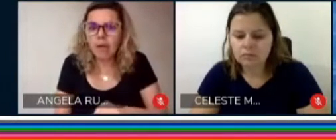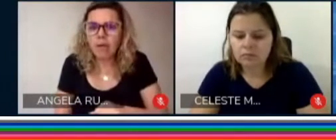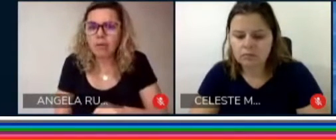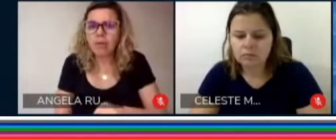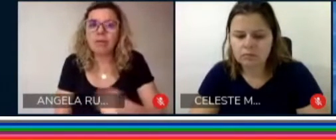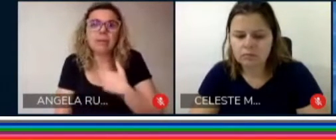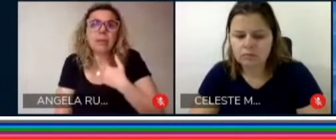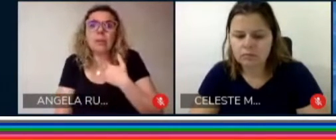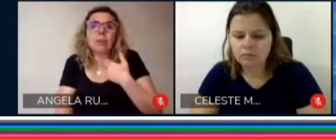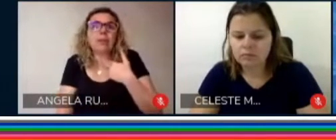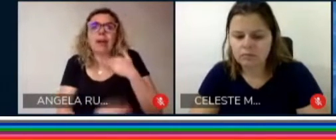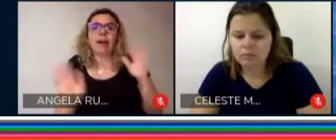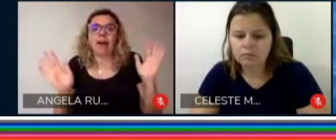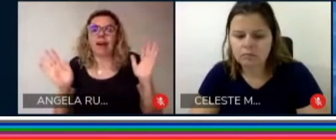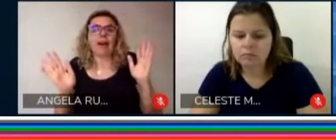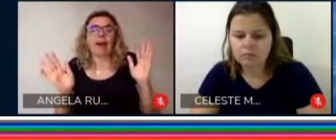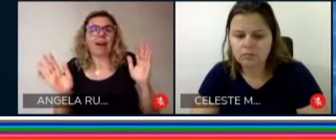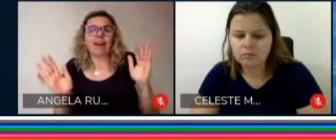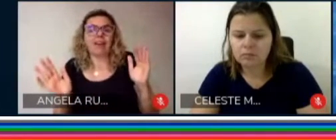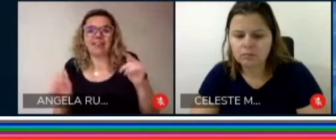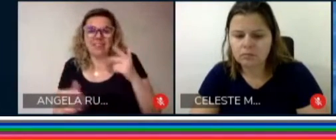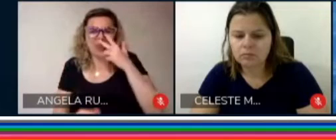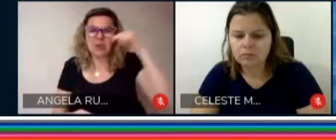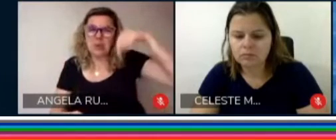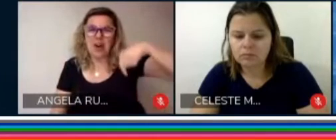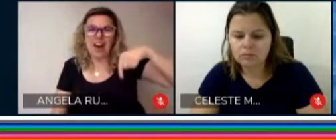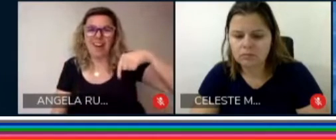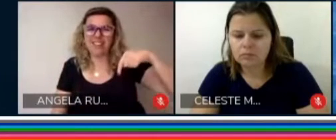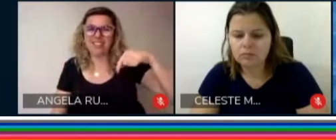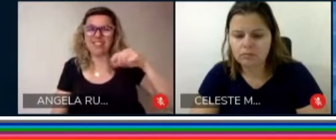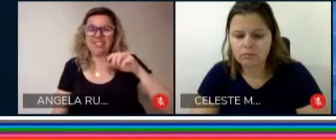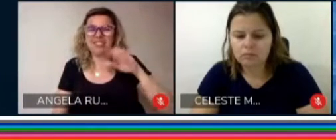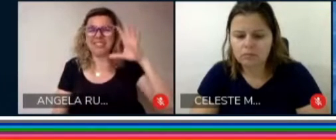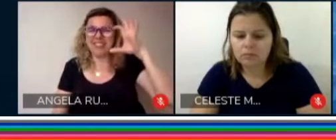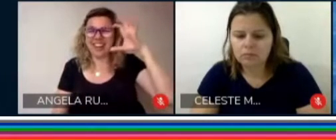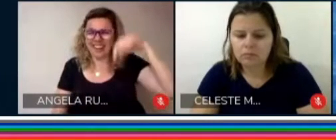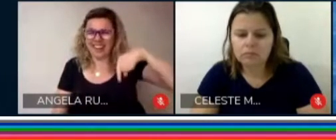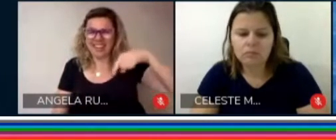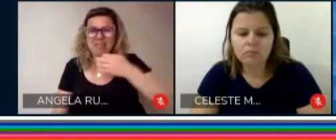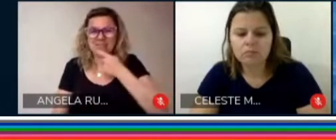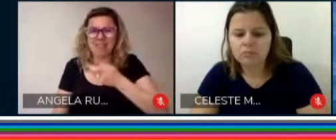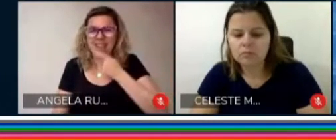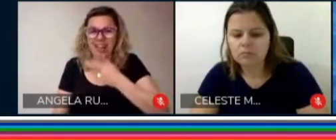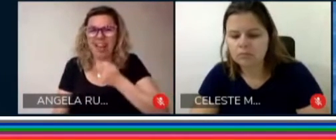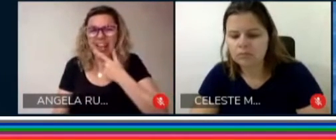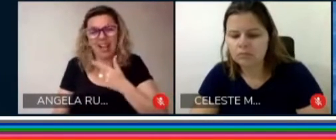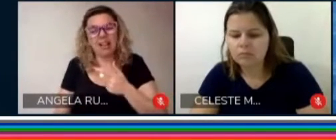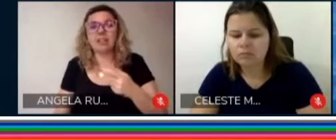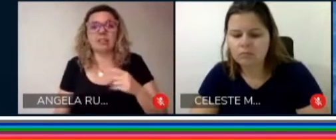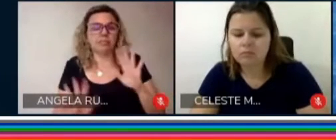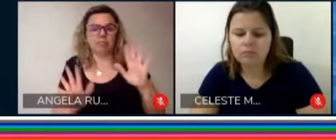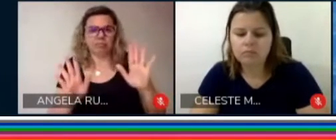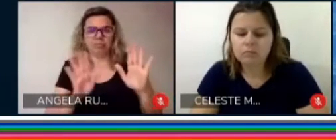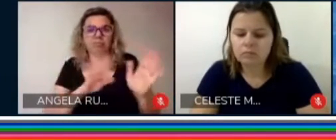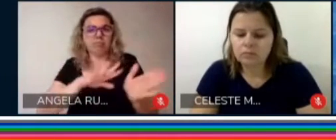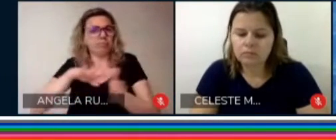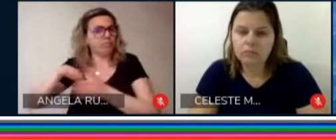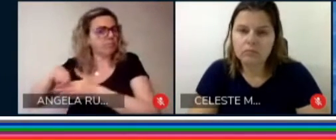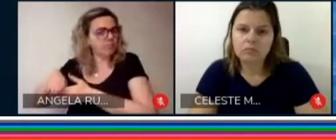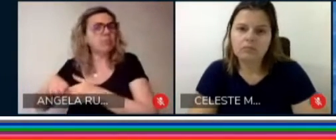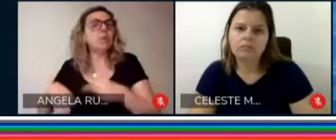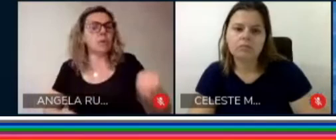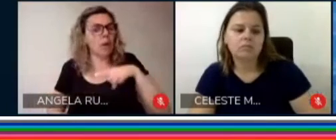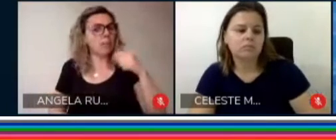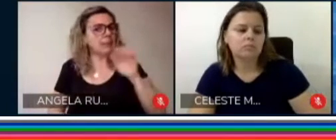Que é isento da verdade, nós não somos, né? Nós podemos refutar coisas, nós podemos debater com coisas, mas a gente tem que ter